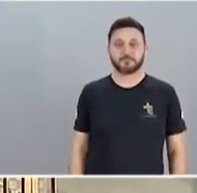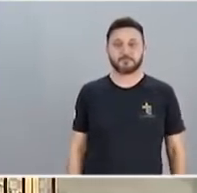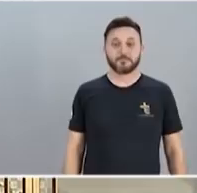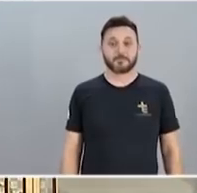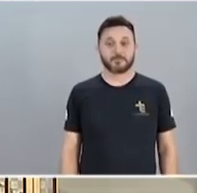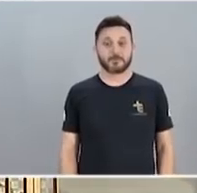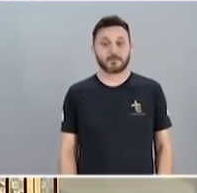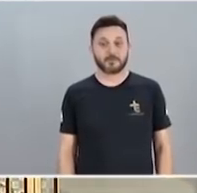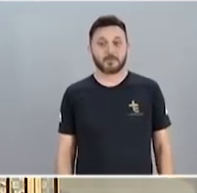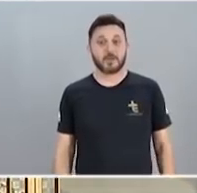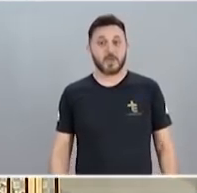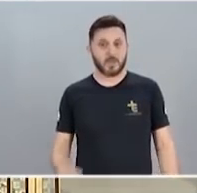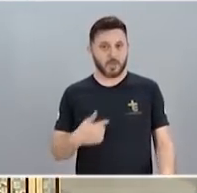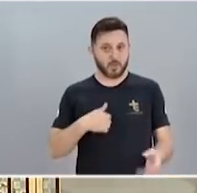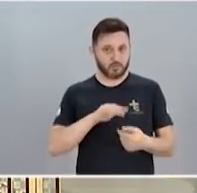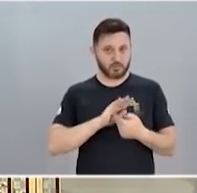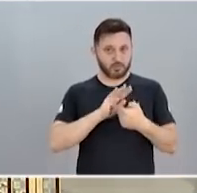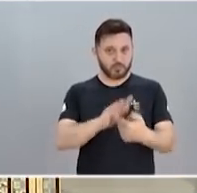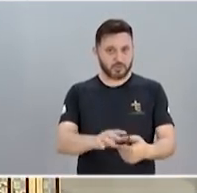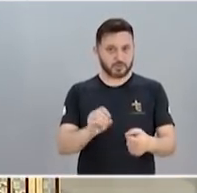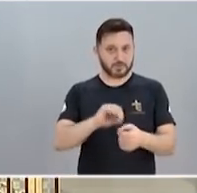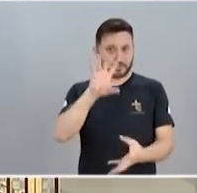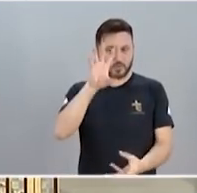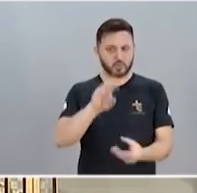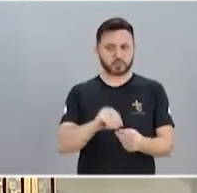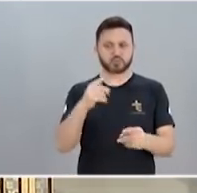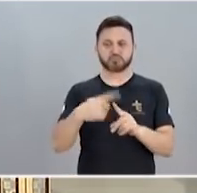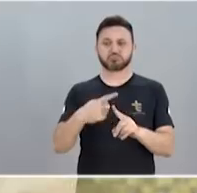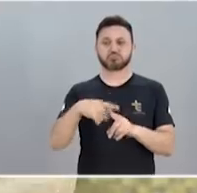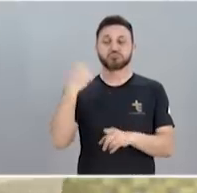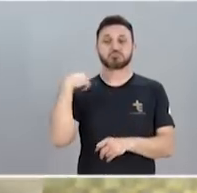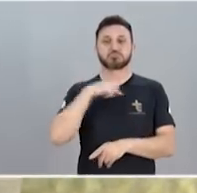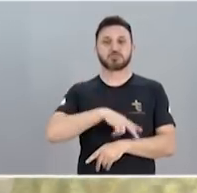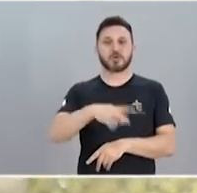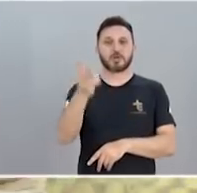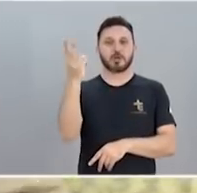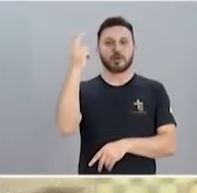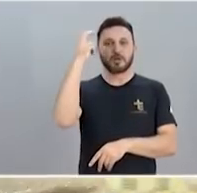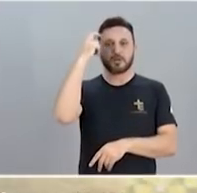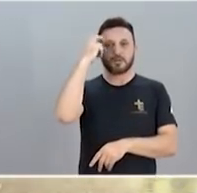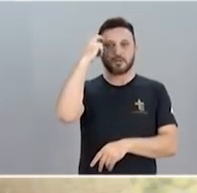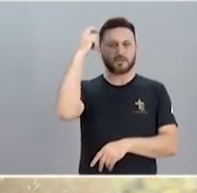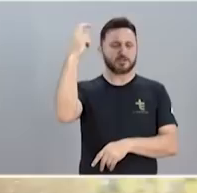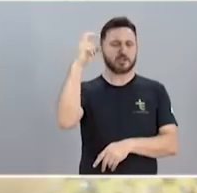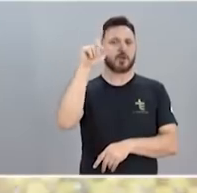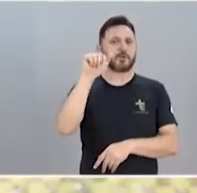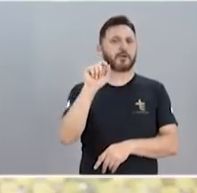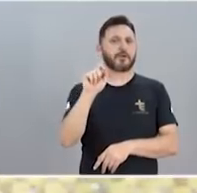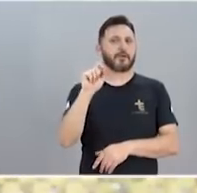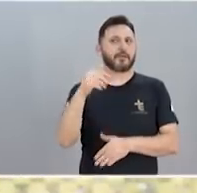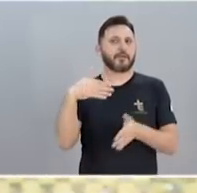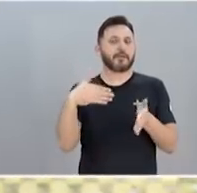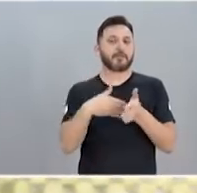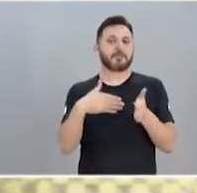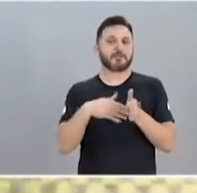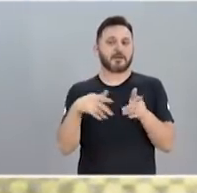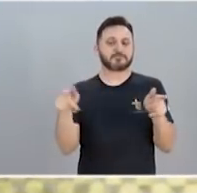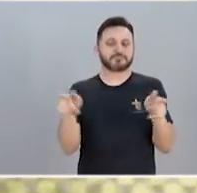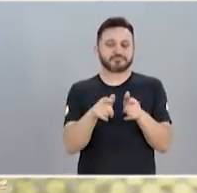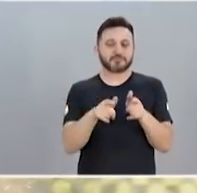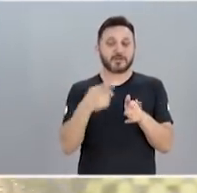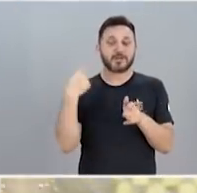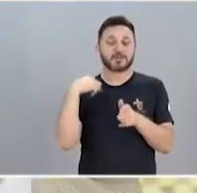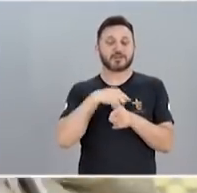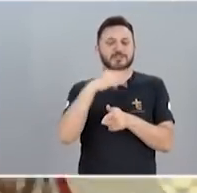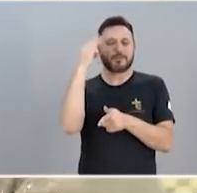Faço esse pressuposto porque a nossa inteligência é limitada. A nossa faculdade mental